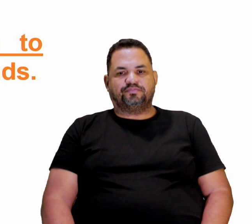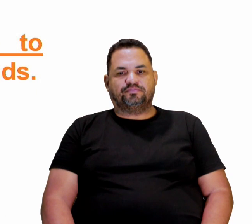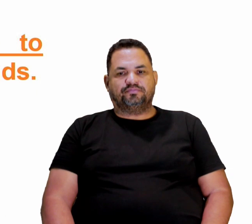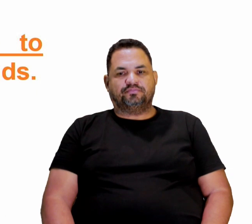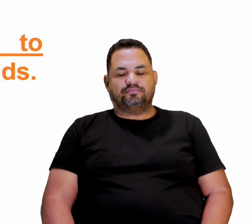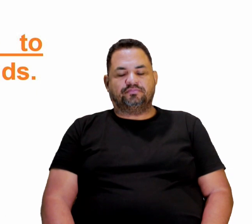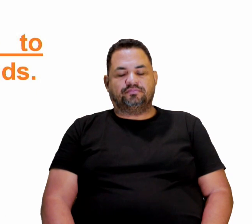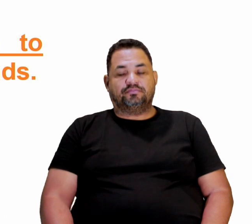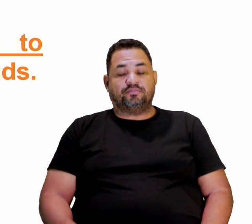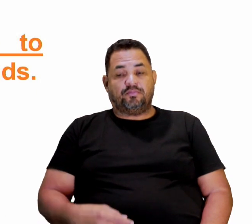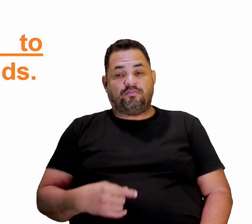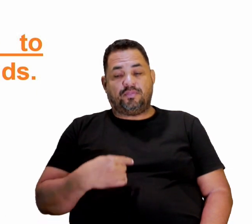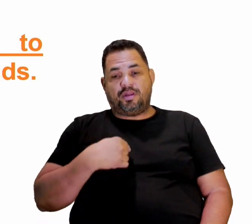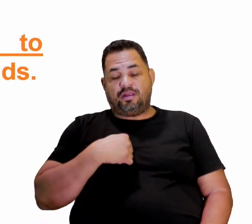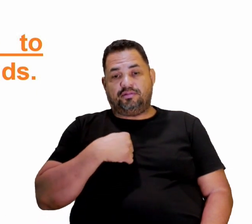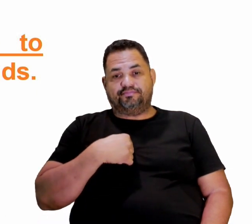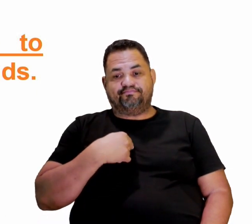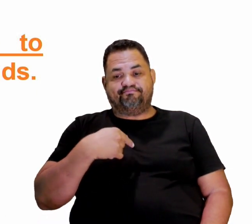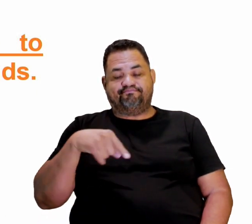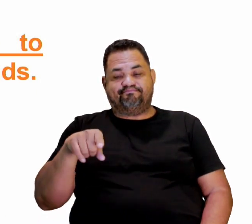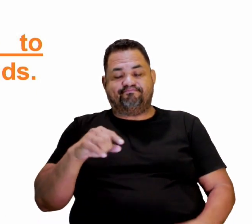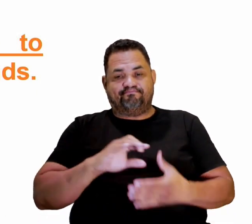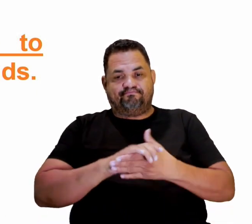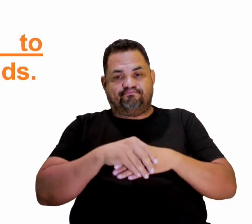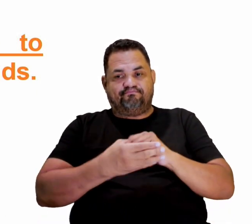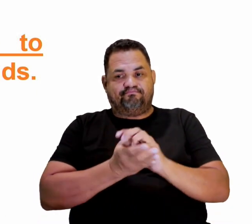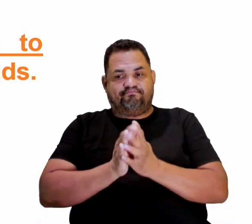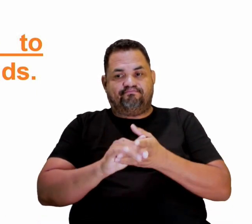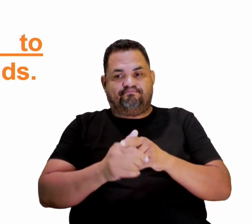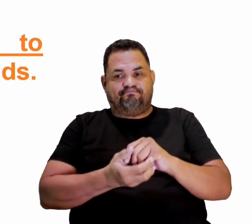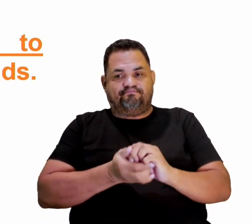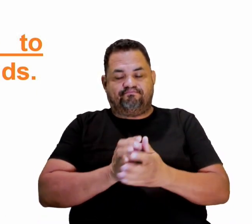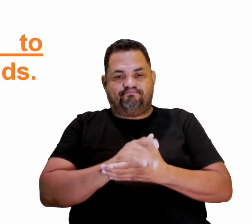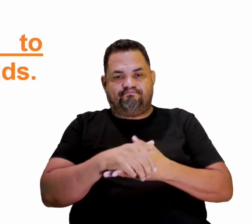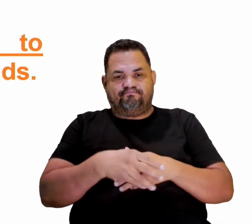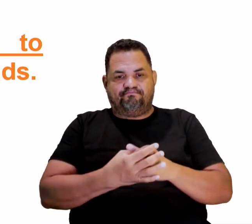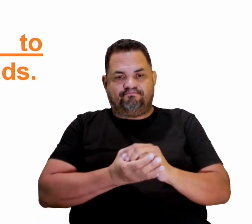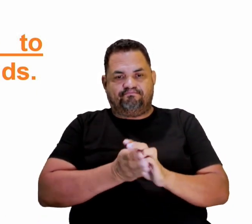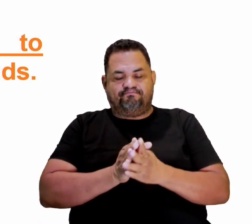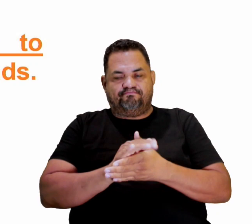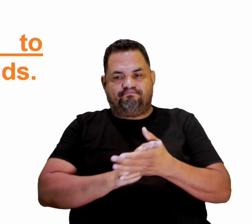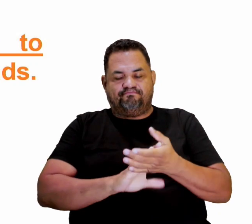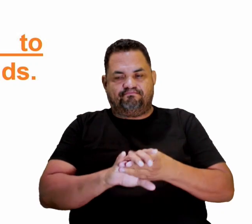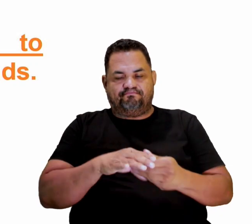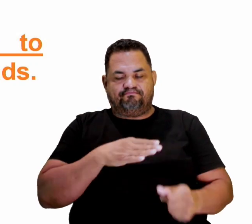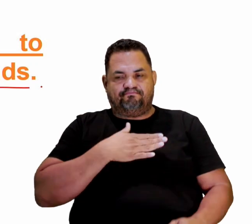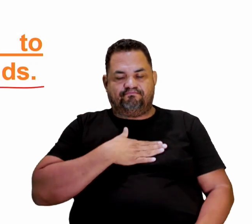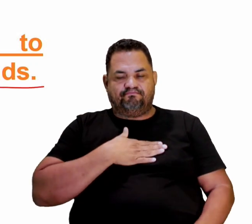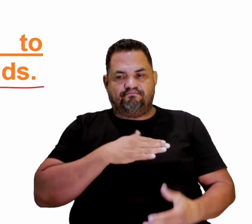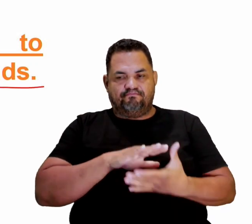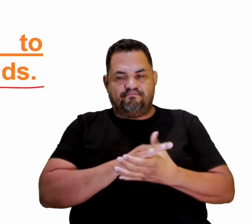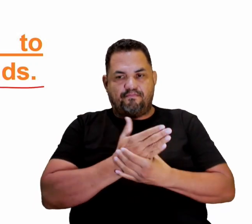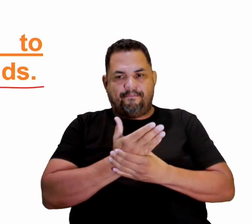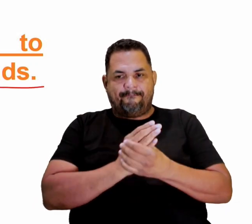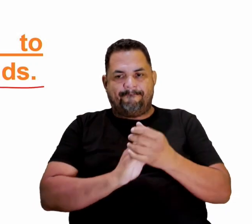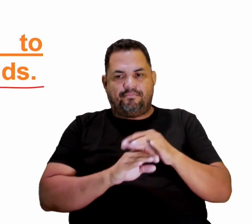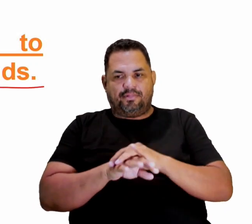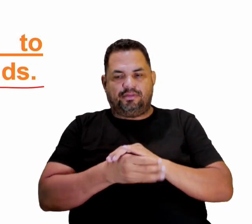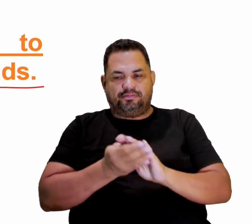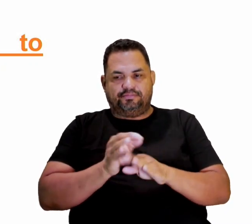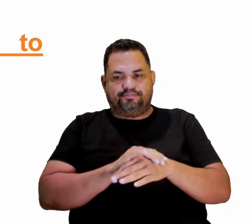eu vou lavar as minhas mãos eu vou lavar minhas